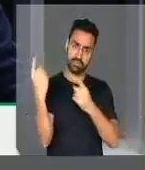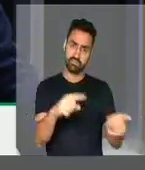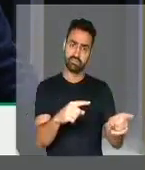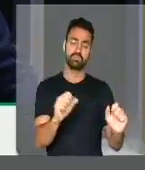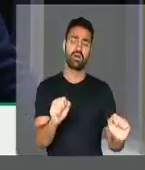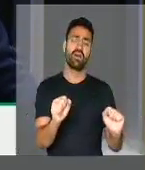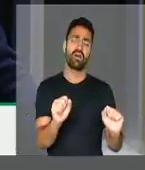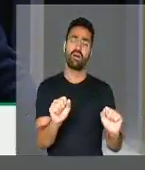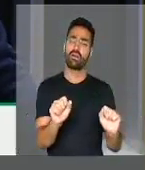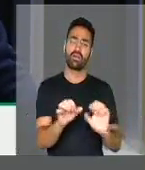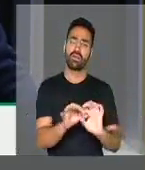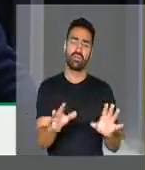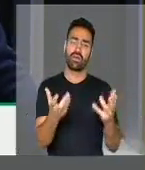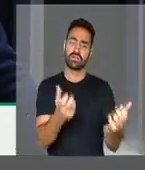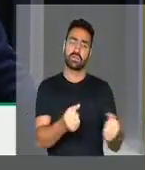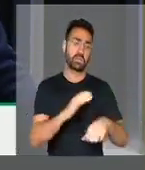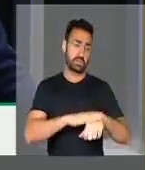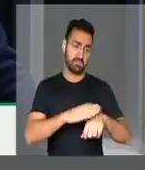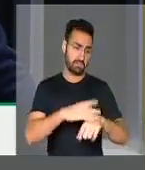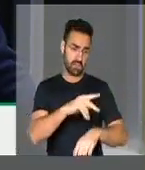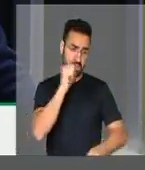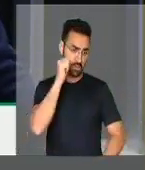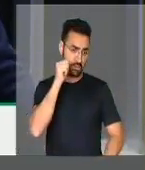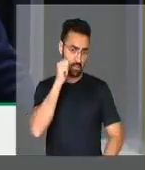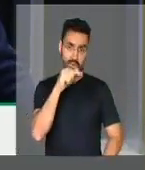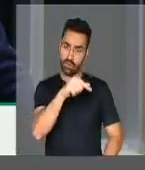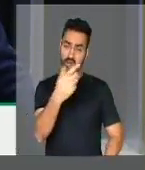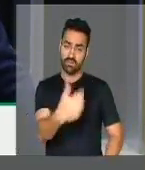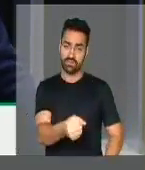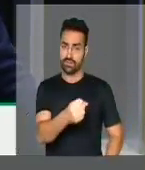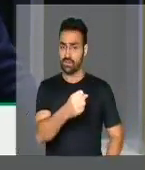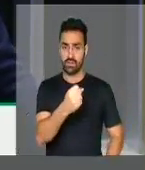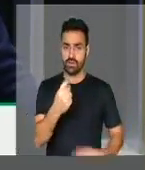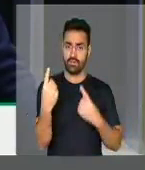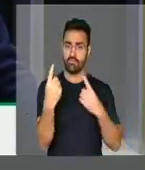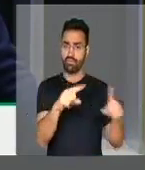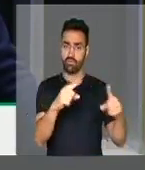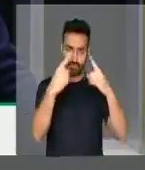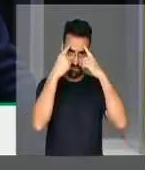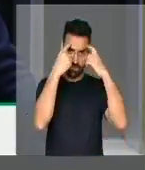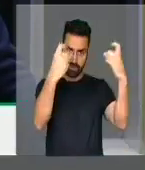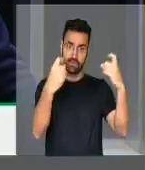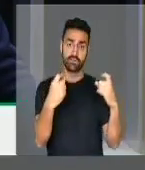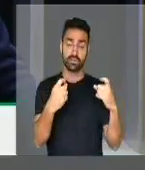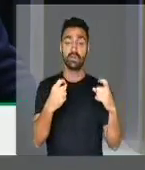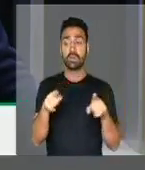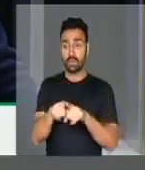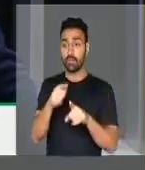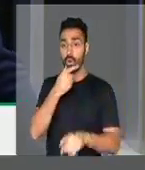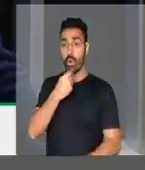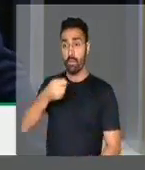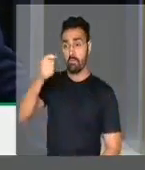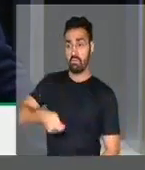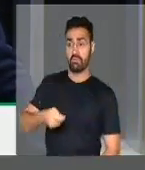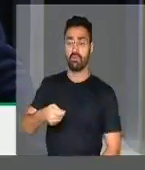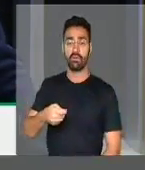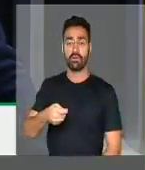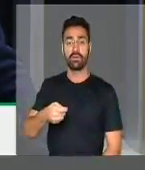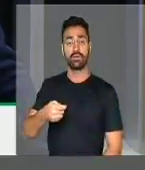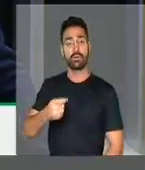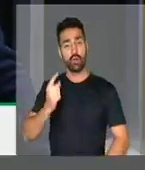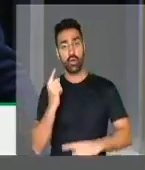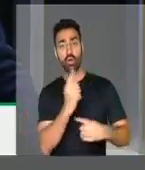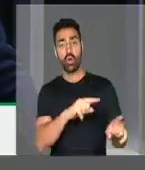internalizada por ela mesmo como natural e pelos machistas também como natural